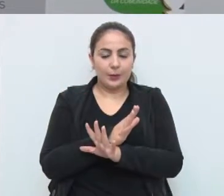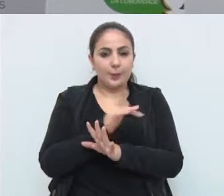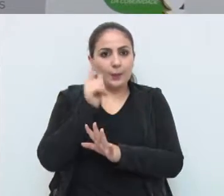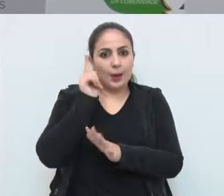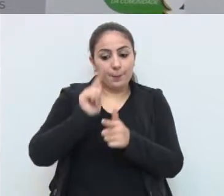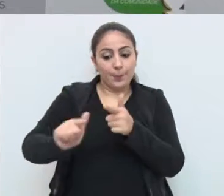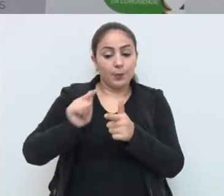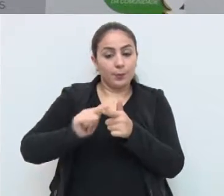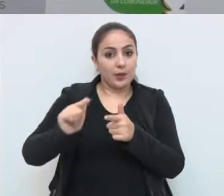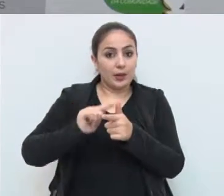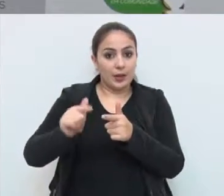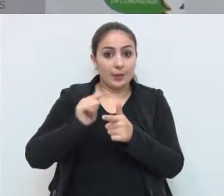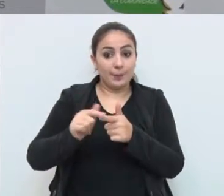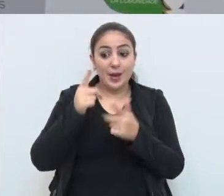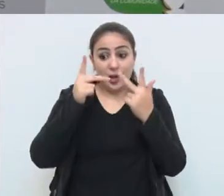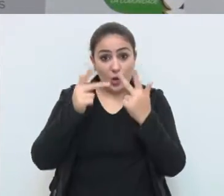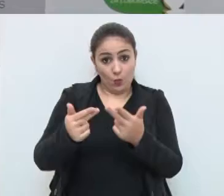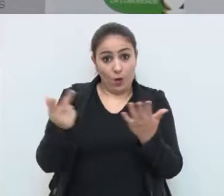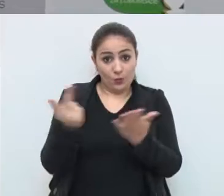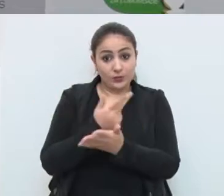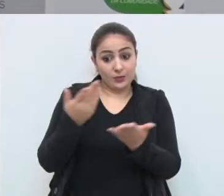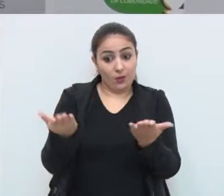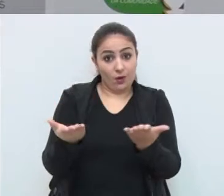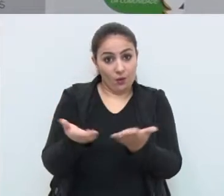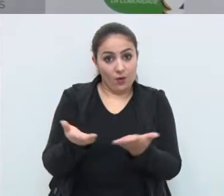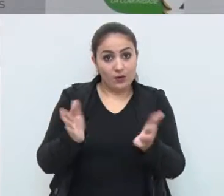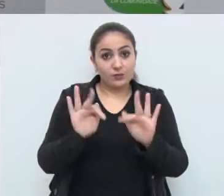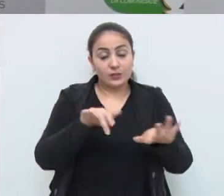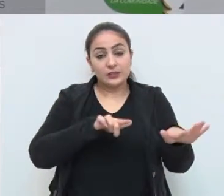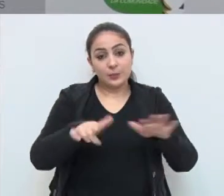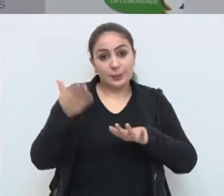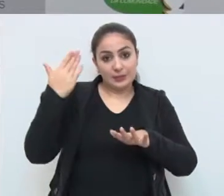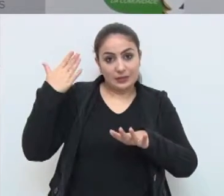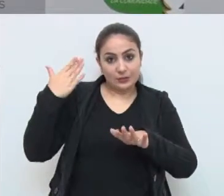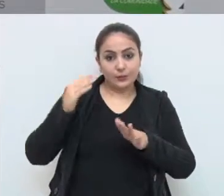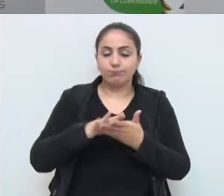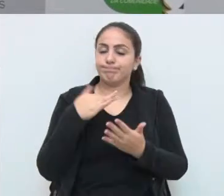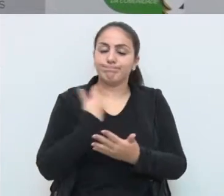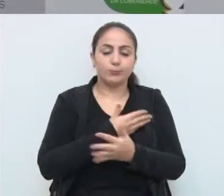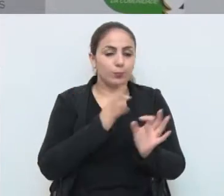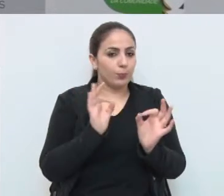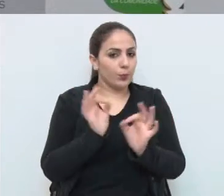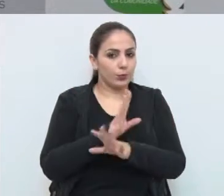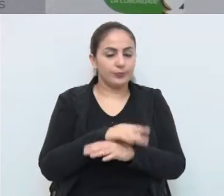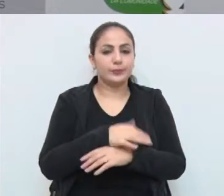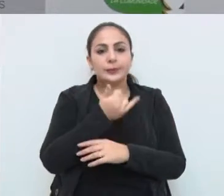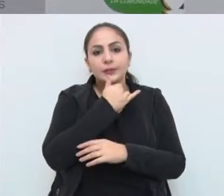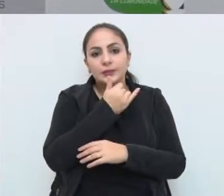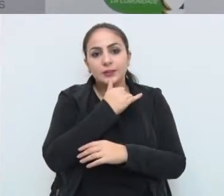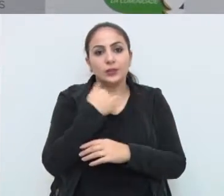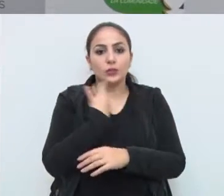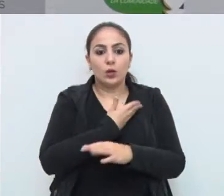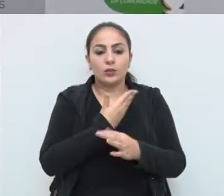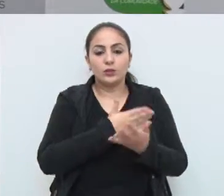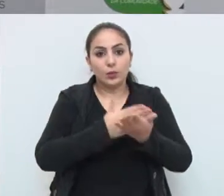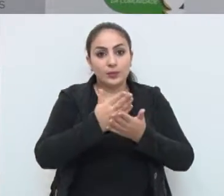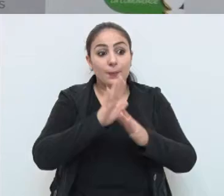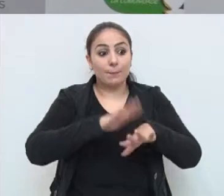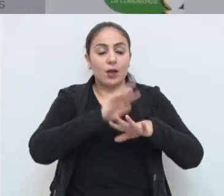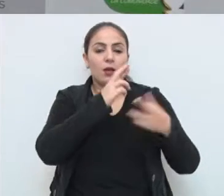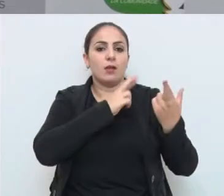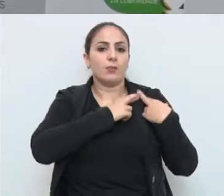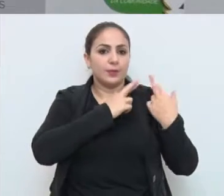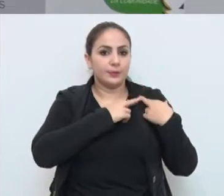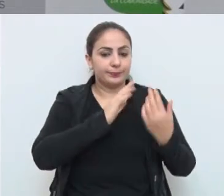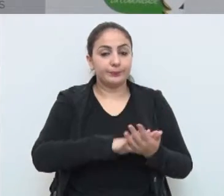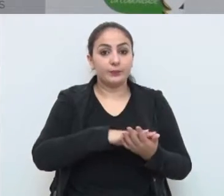para problemas torrenciais como houve aí nesse final de semana com as chuvas fortes. Nós não estamos preparados, infelizmente. Então nós temos que começar a tratar disso com mais